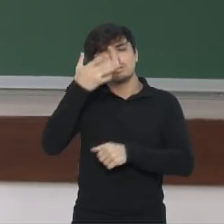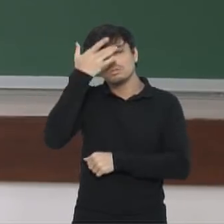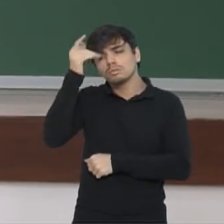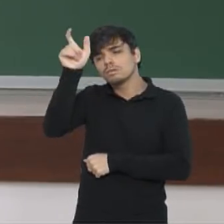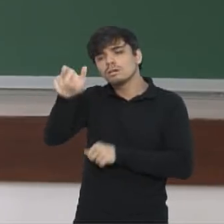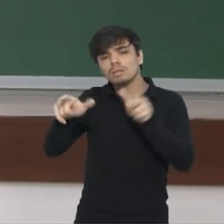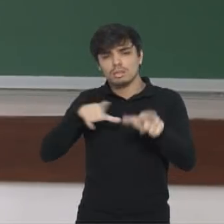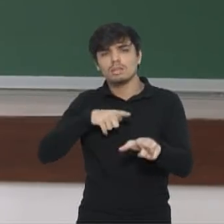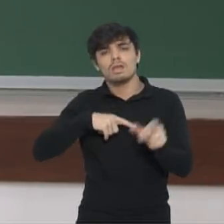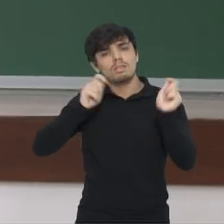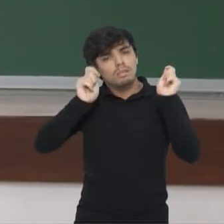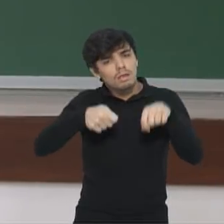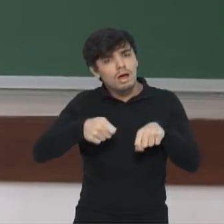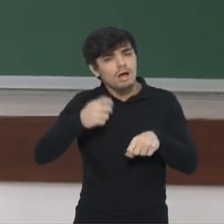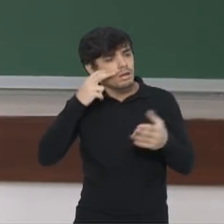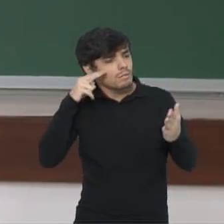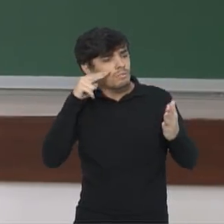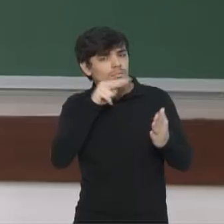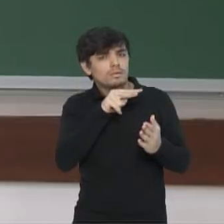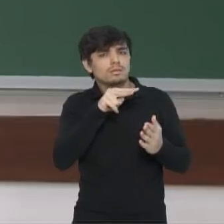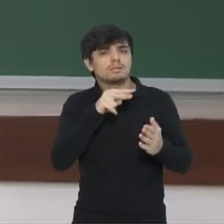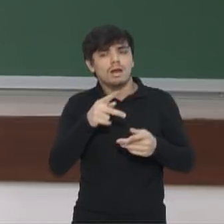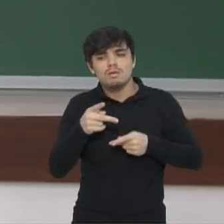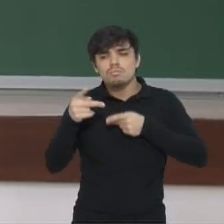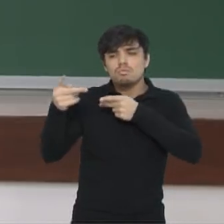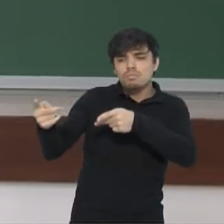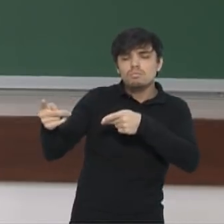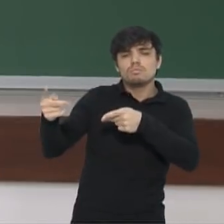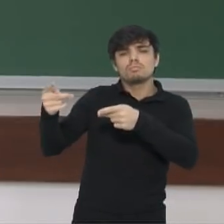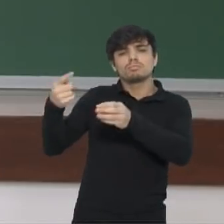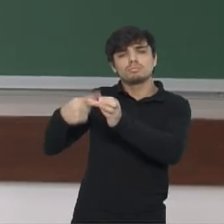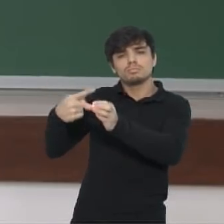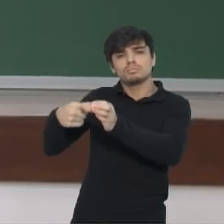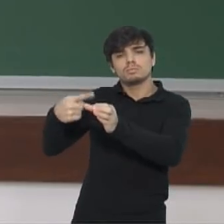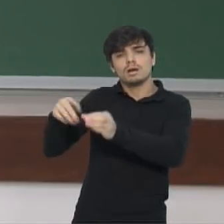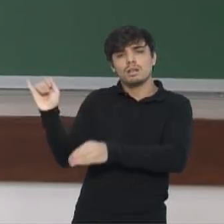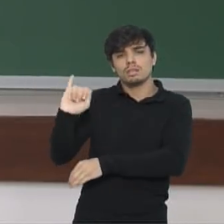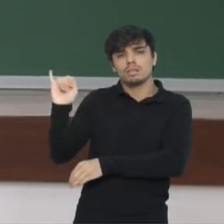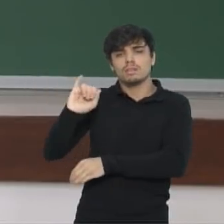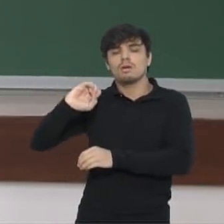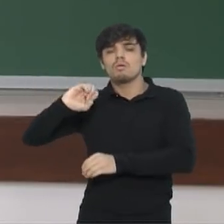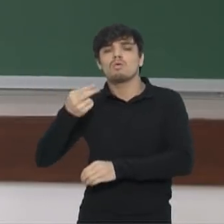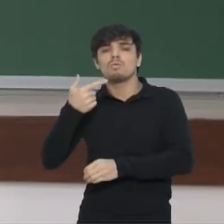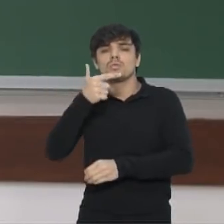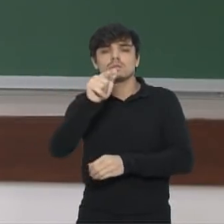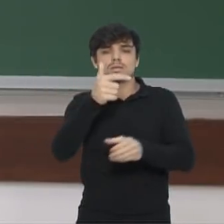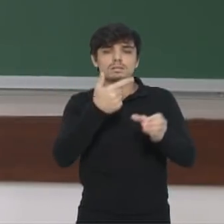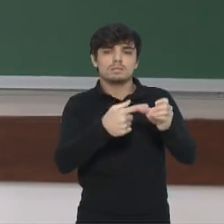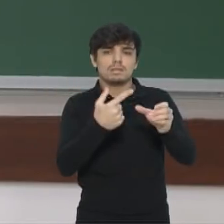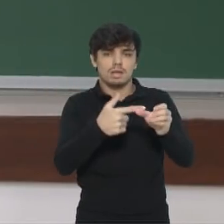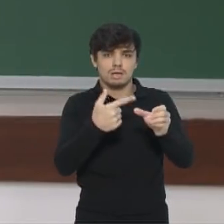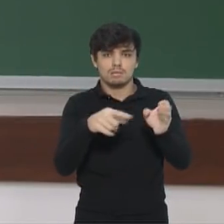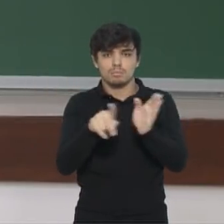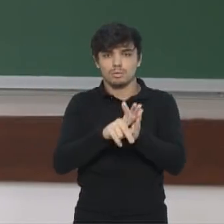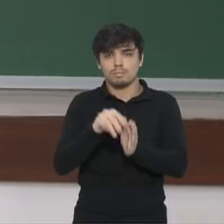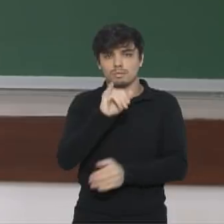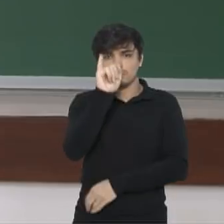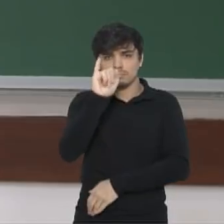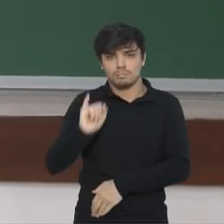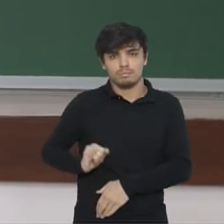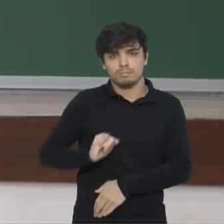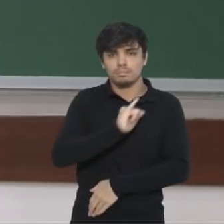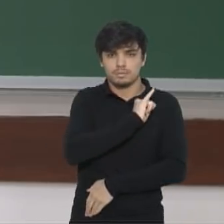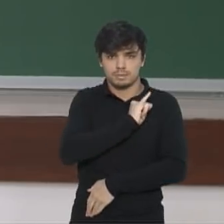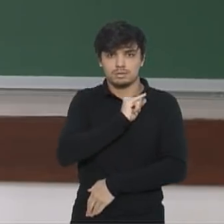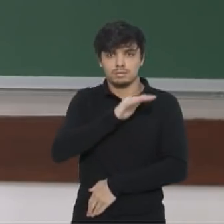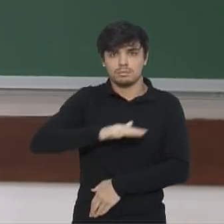possibilidade ou já teve de visitar as cidades na Itália ou outras cidades do Império Romano, ou até mesmo a cidade de